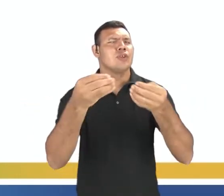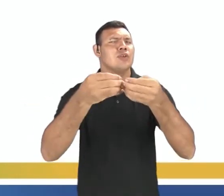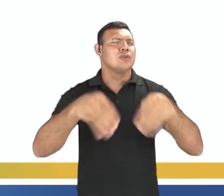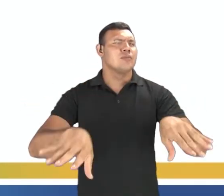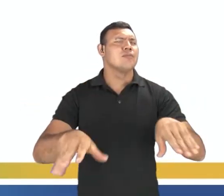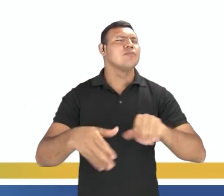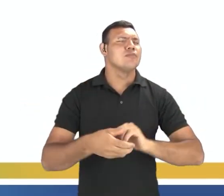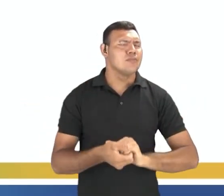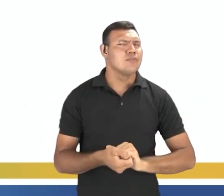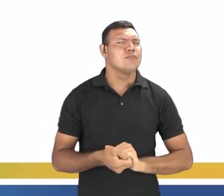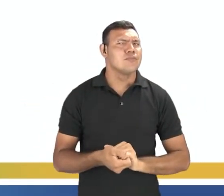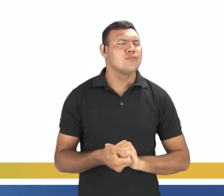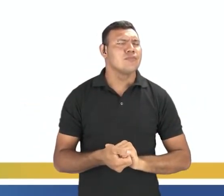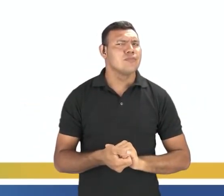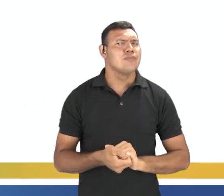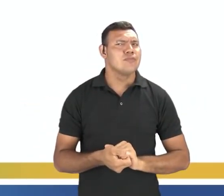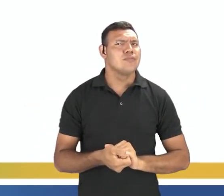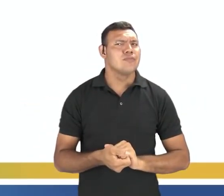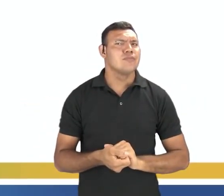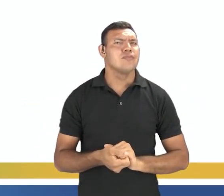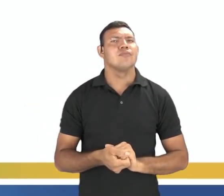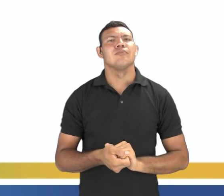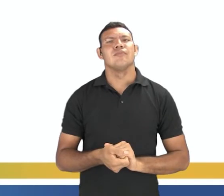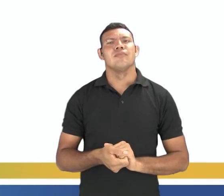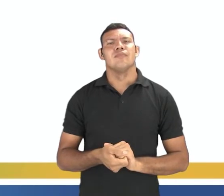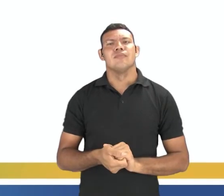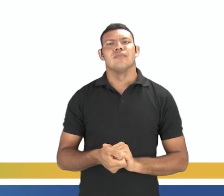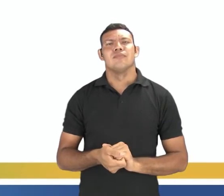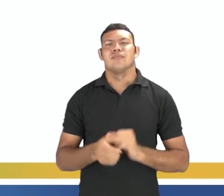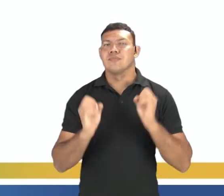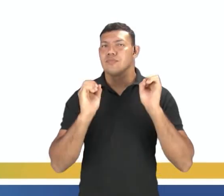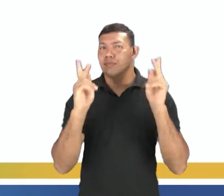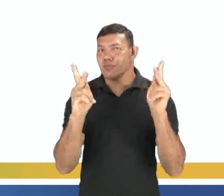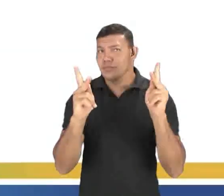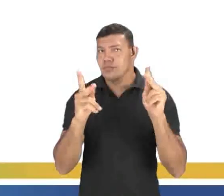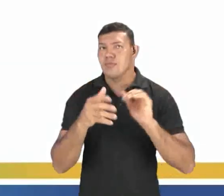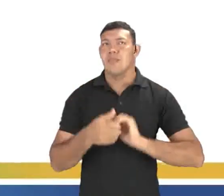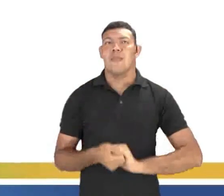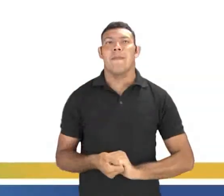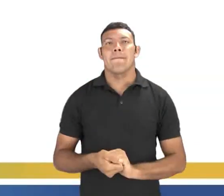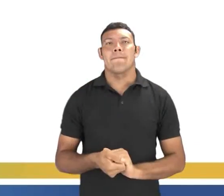urbana, tá, pode prejudicar. Ok, gente?